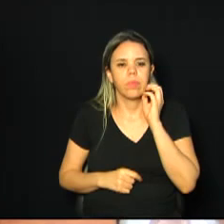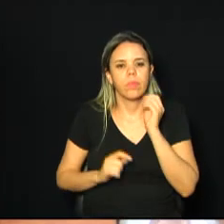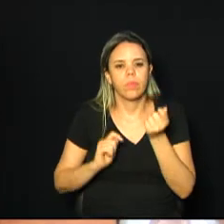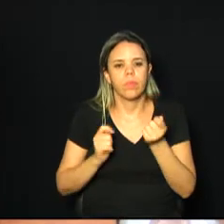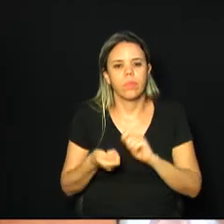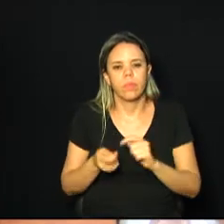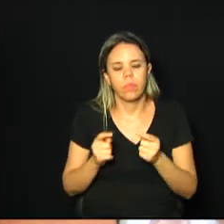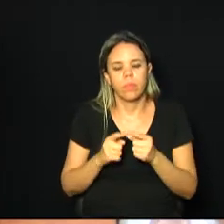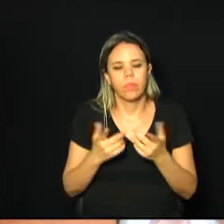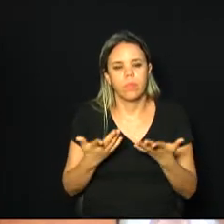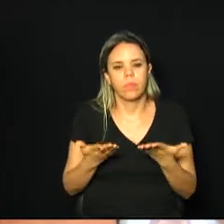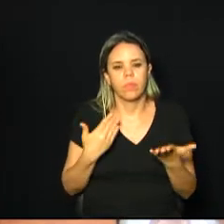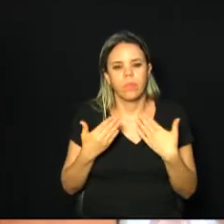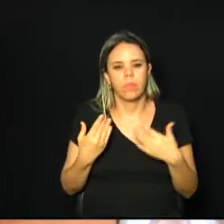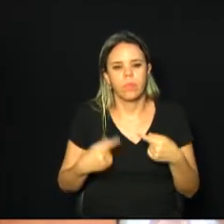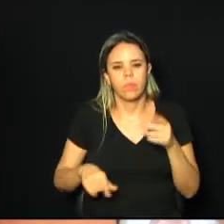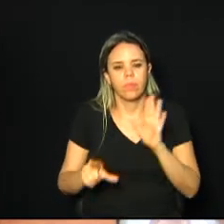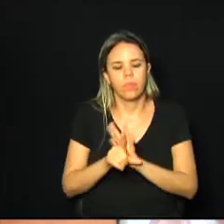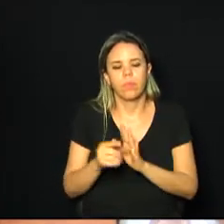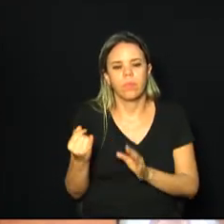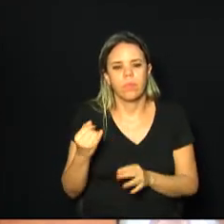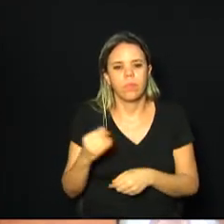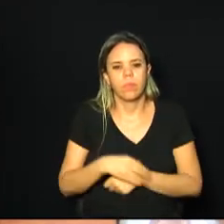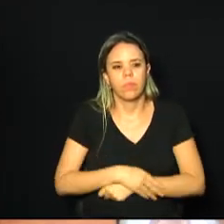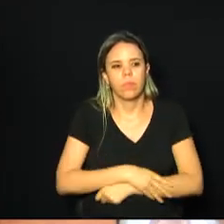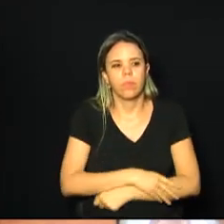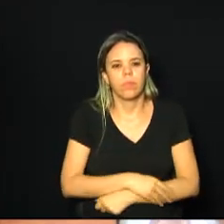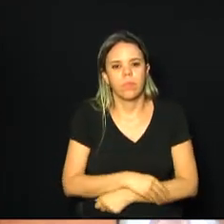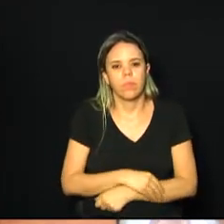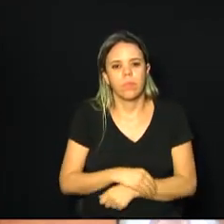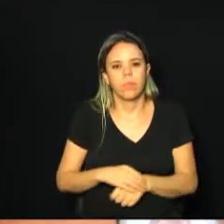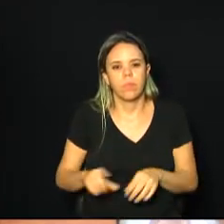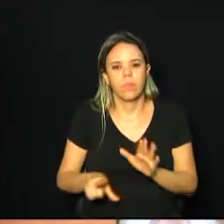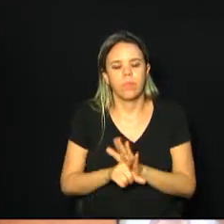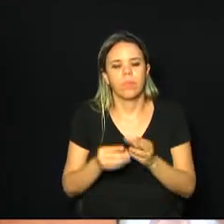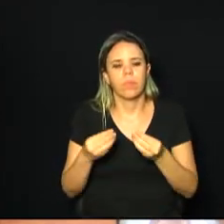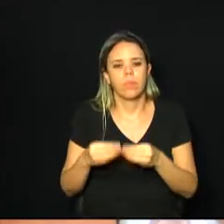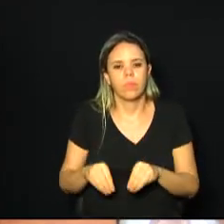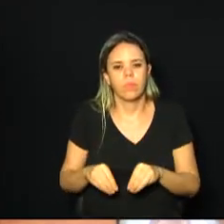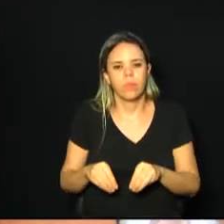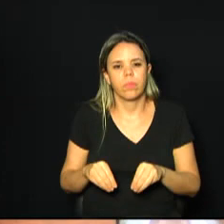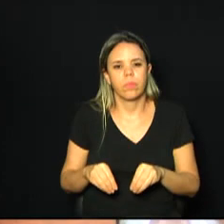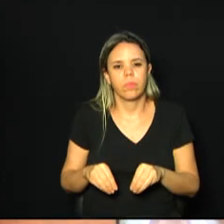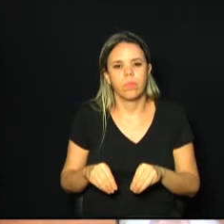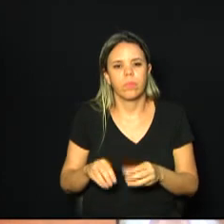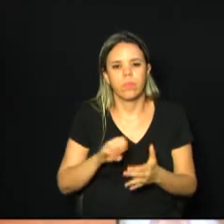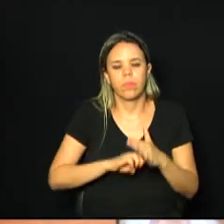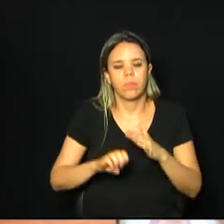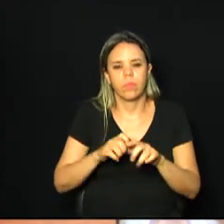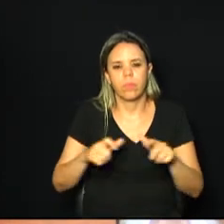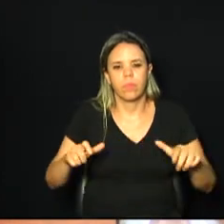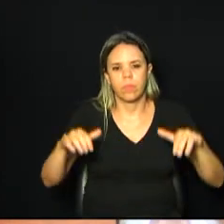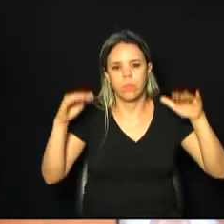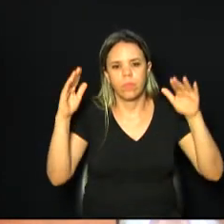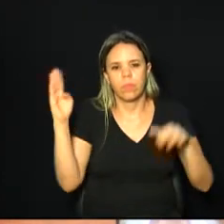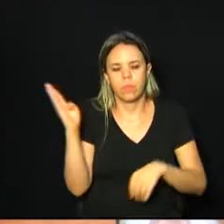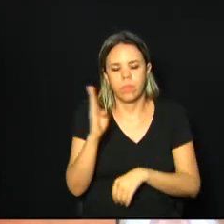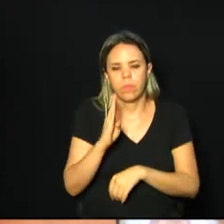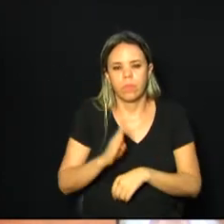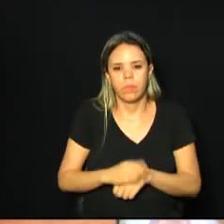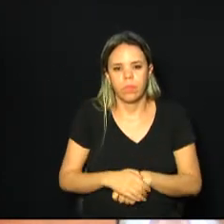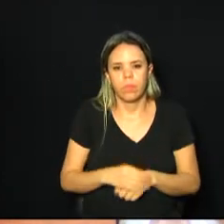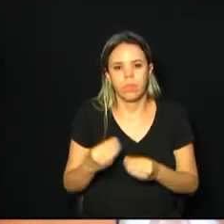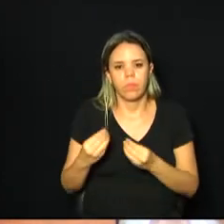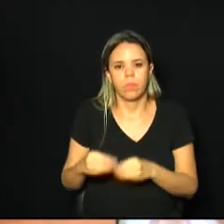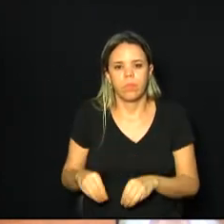adequado para se discutir uma lei tão importante. É uma lei que afeta a multinacional de maior porte do Brasil e afeta